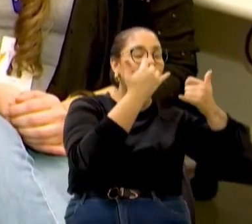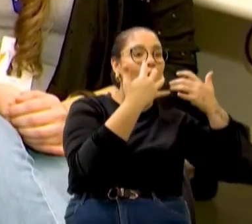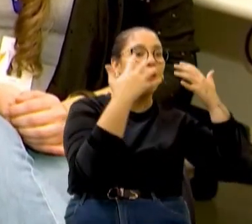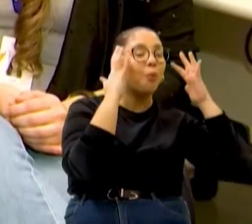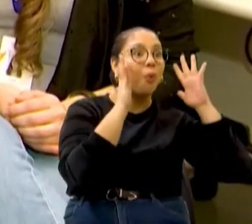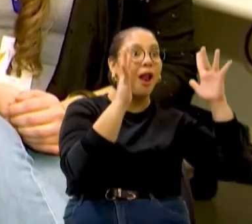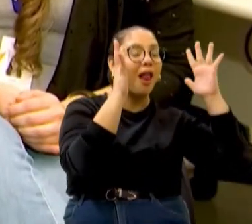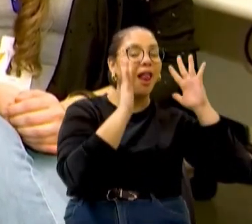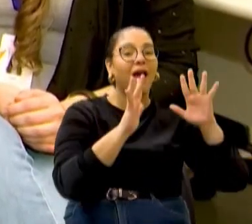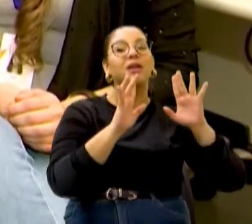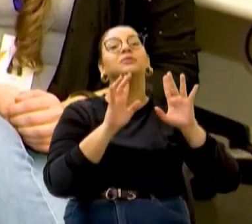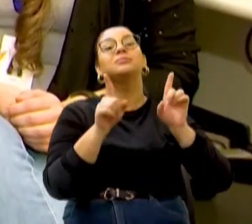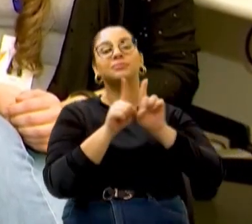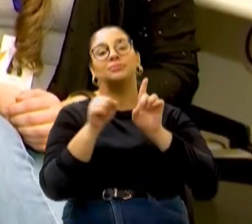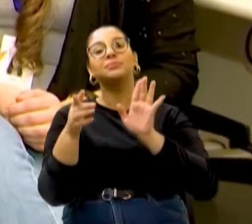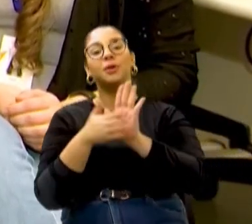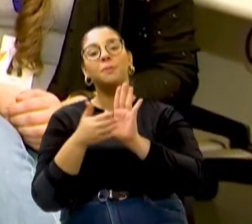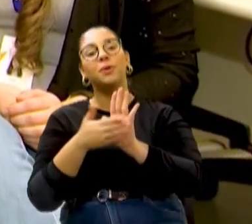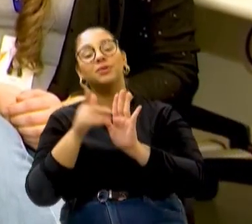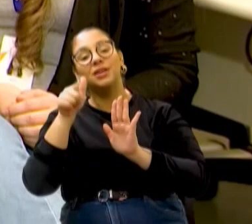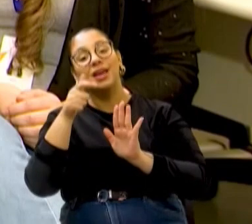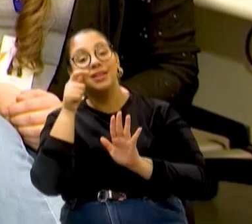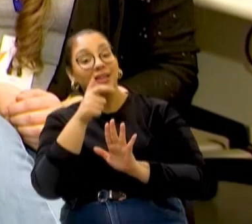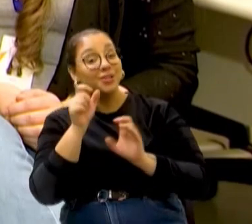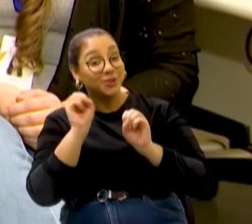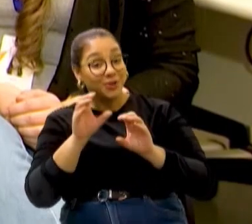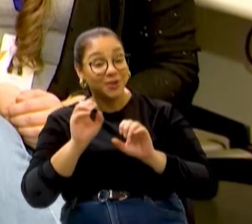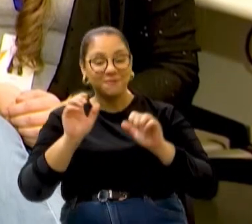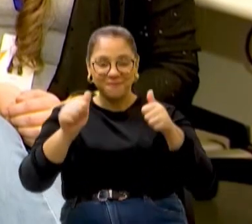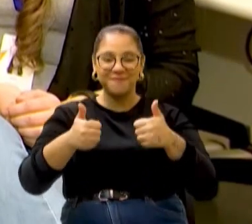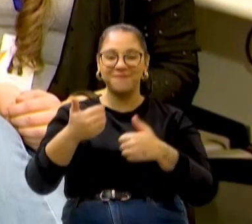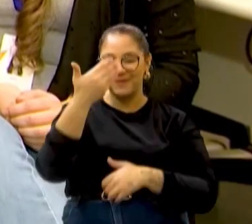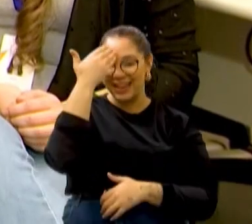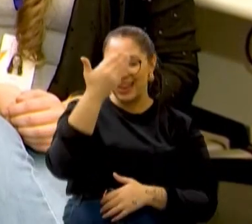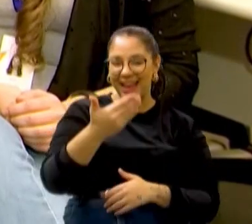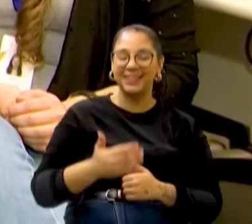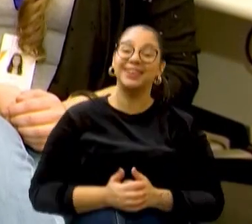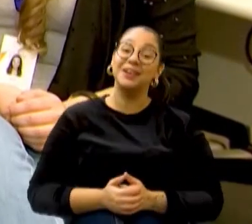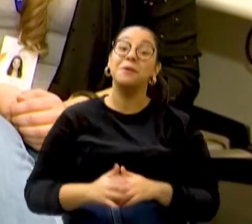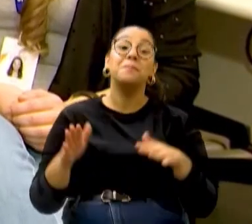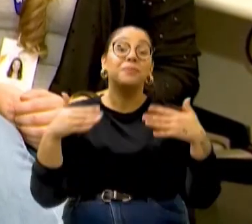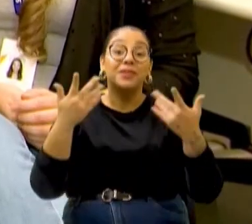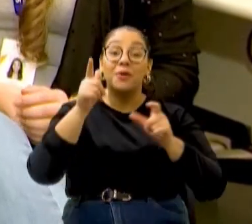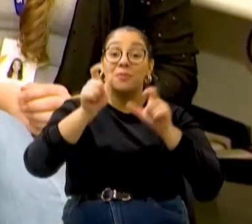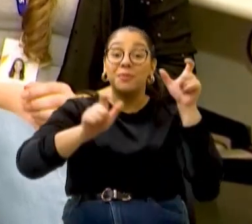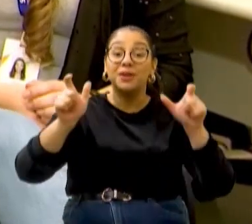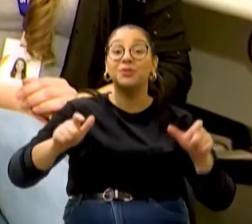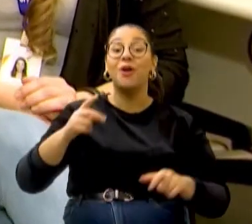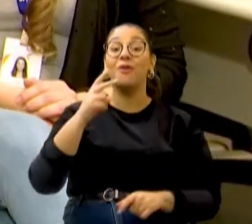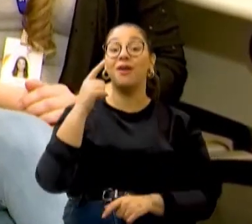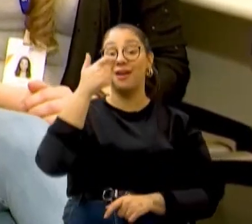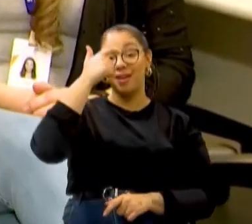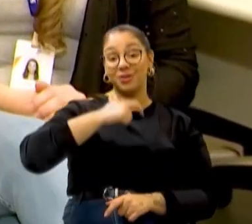mundo esse universo dos Games com uma proposta interessante aí de educação Valeu Raquel bom pessoal